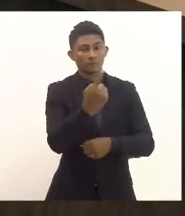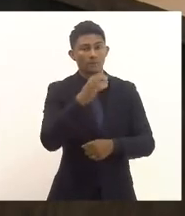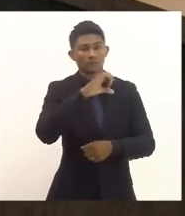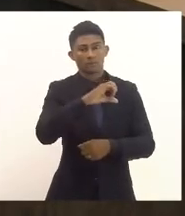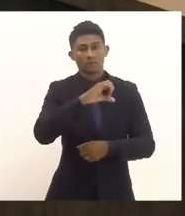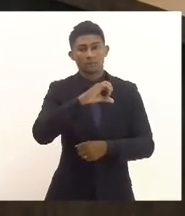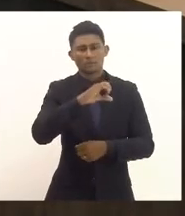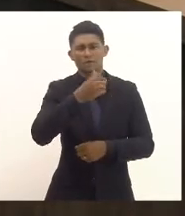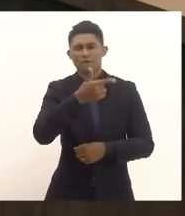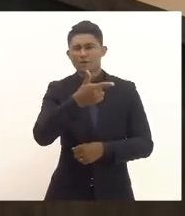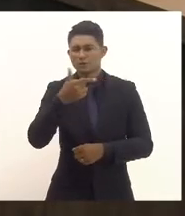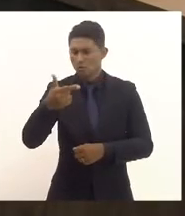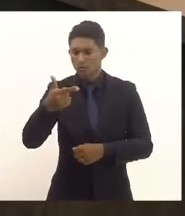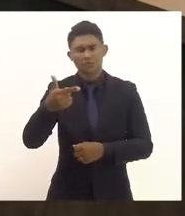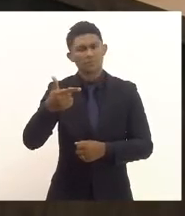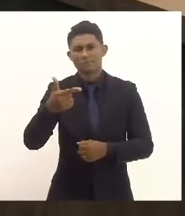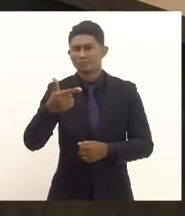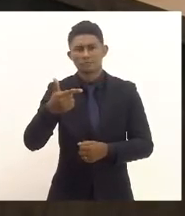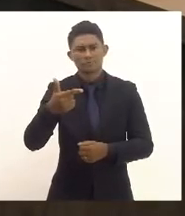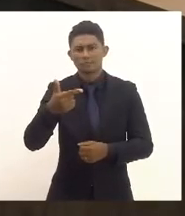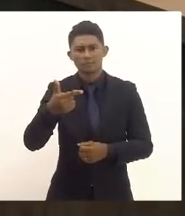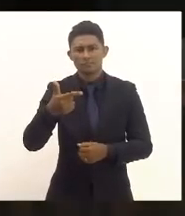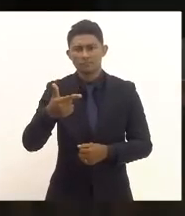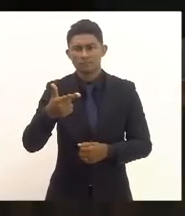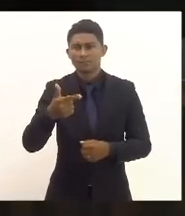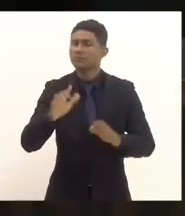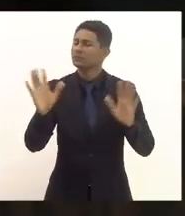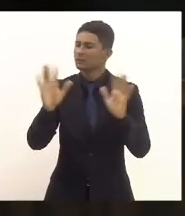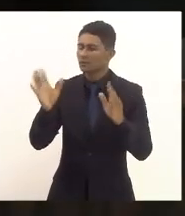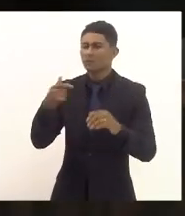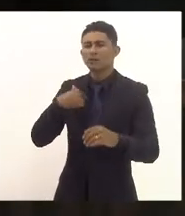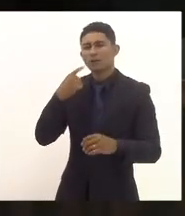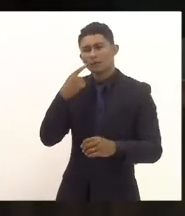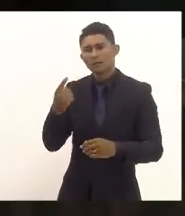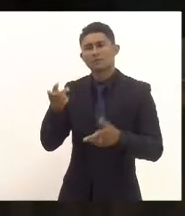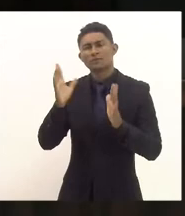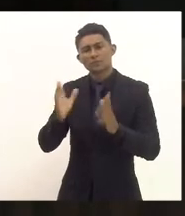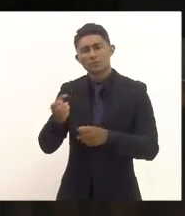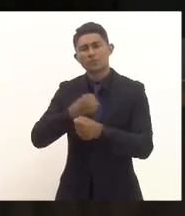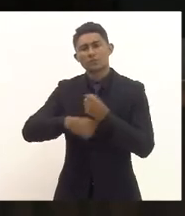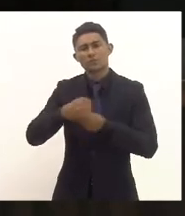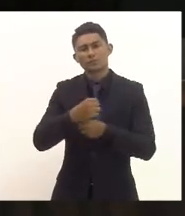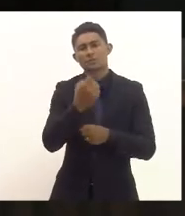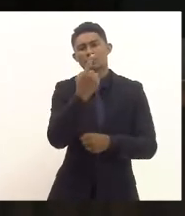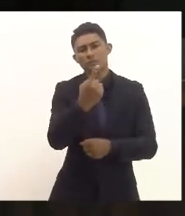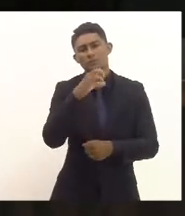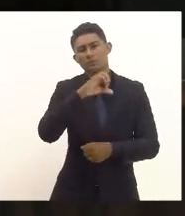1922 Deve ser não é de 94 já olhei aqui a